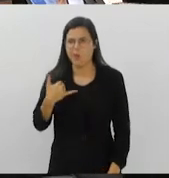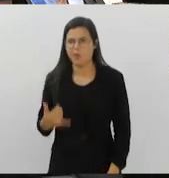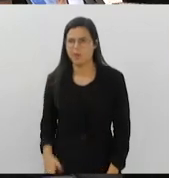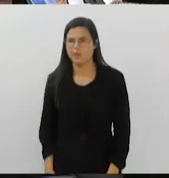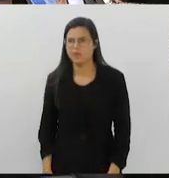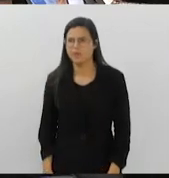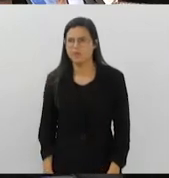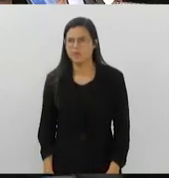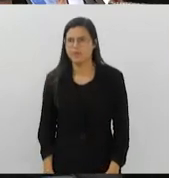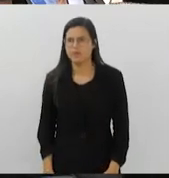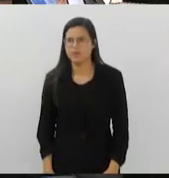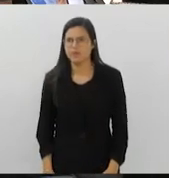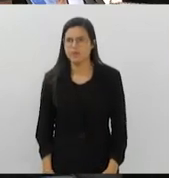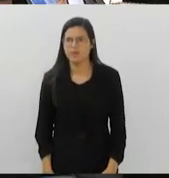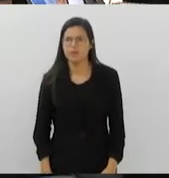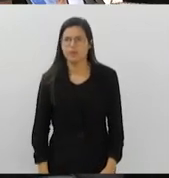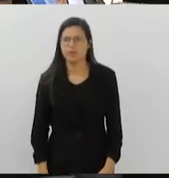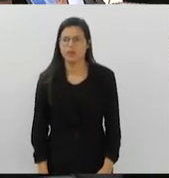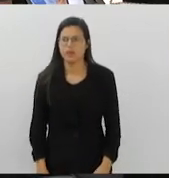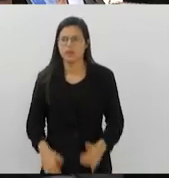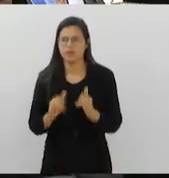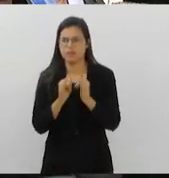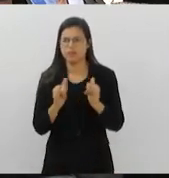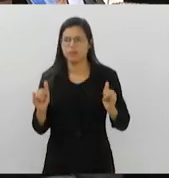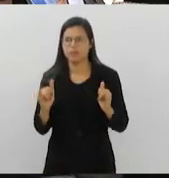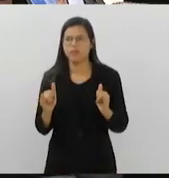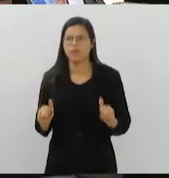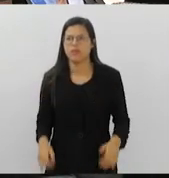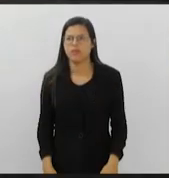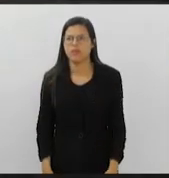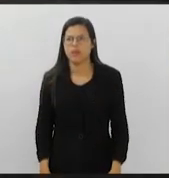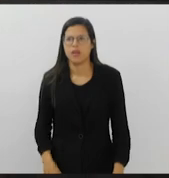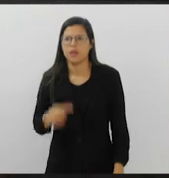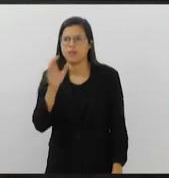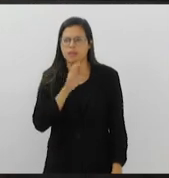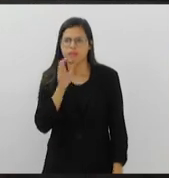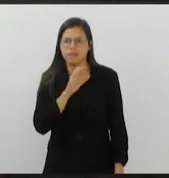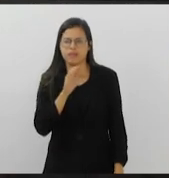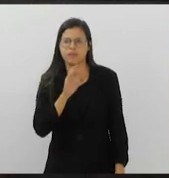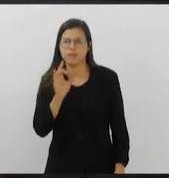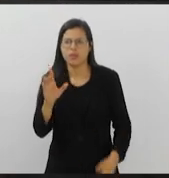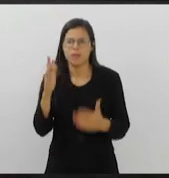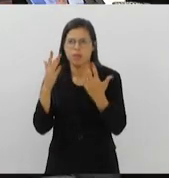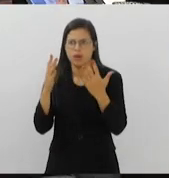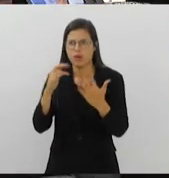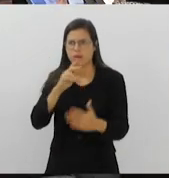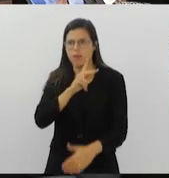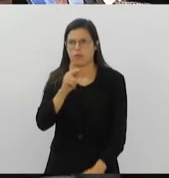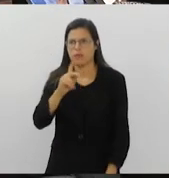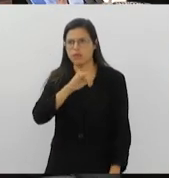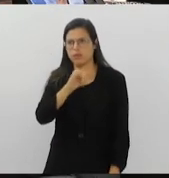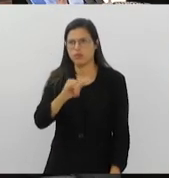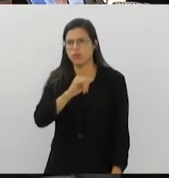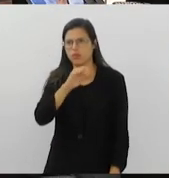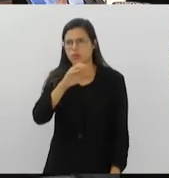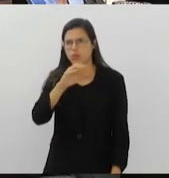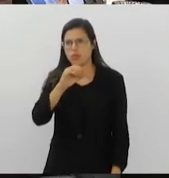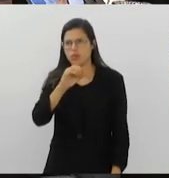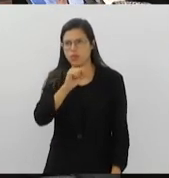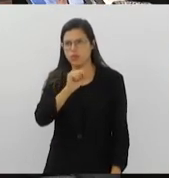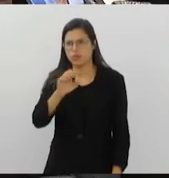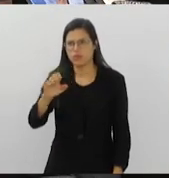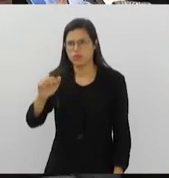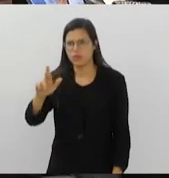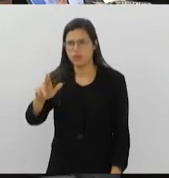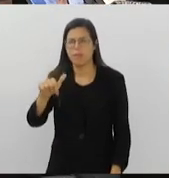Anuncio. Presidente, só para questão de ordem, bem rapidamente. Parabenizar o professor Josemar, realmente, essa comenda tão